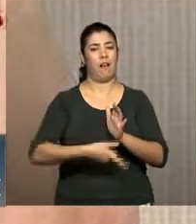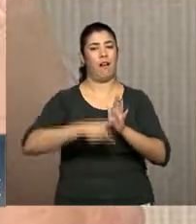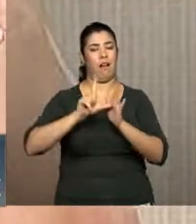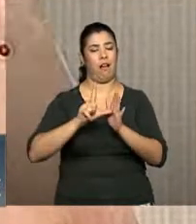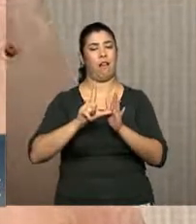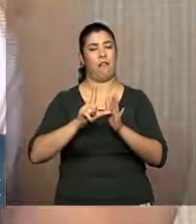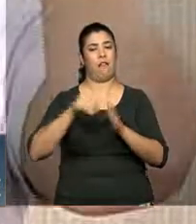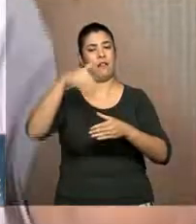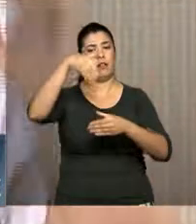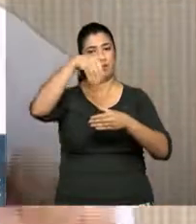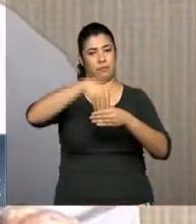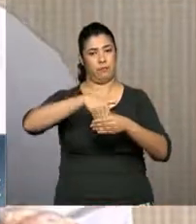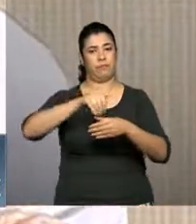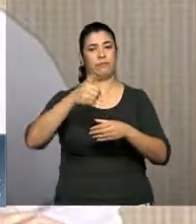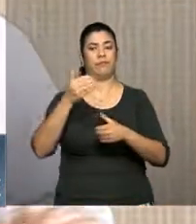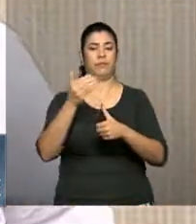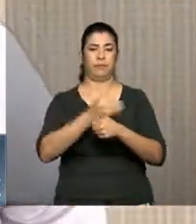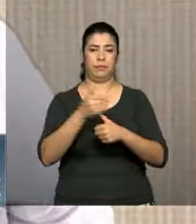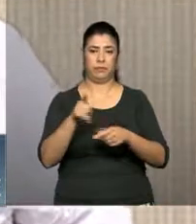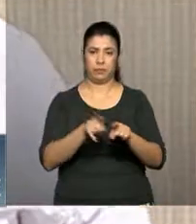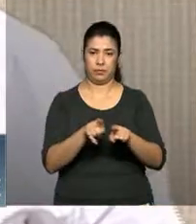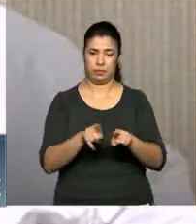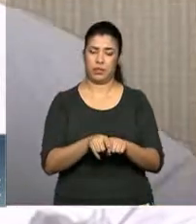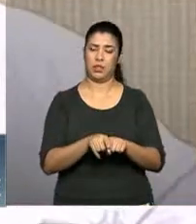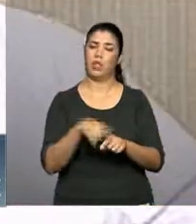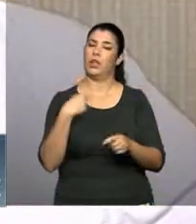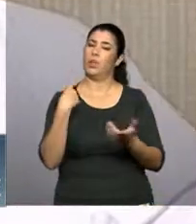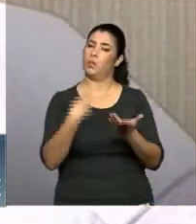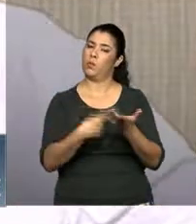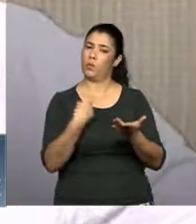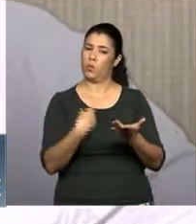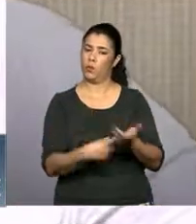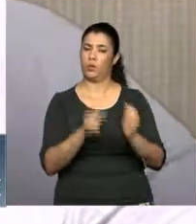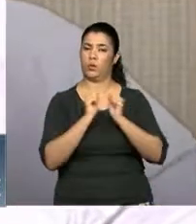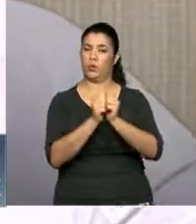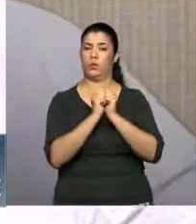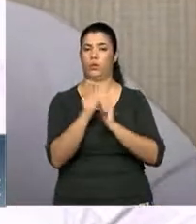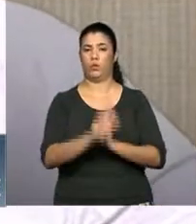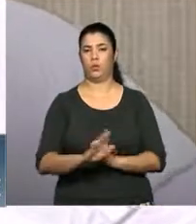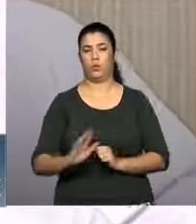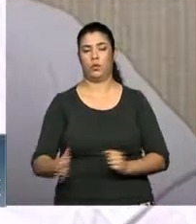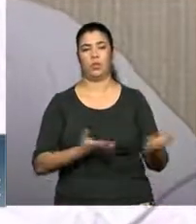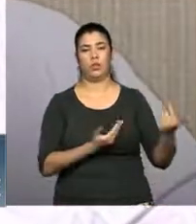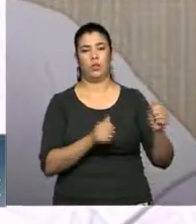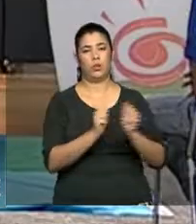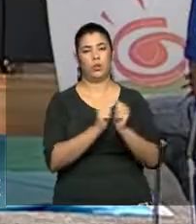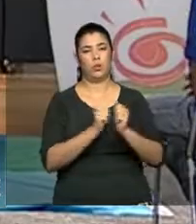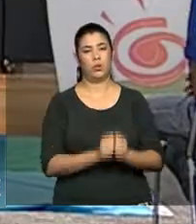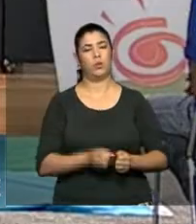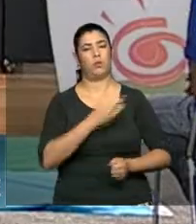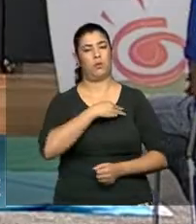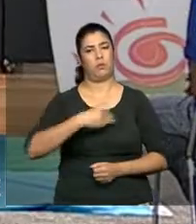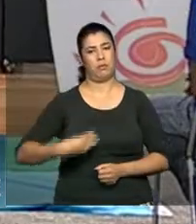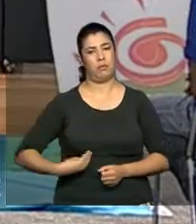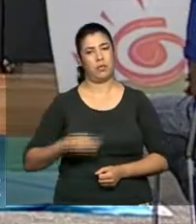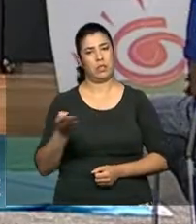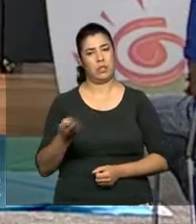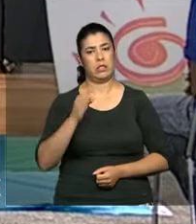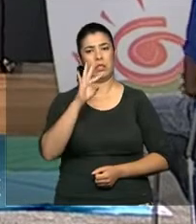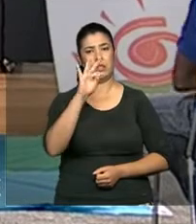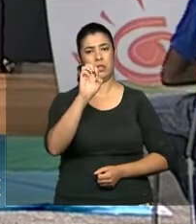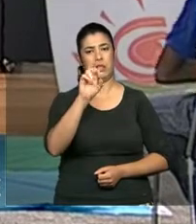compromisso vários compromissos com criança e adolescente tereza estava junto o pessoal da abrinq é o pessoal da